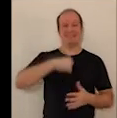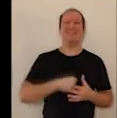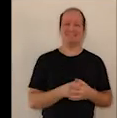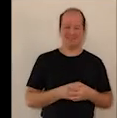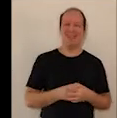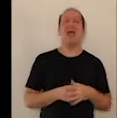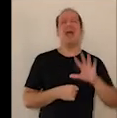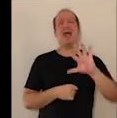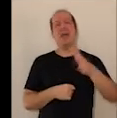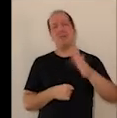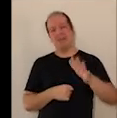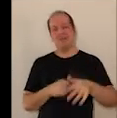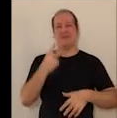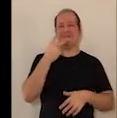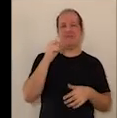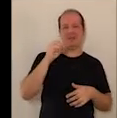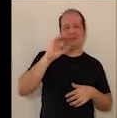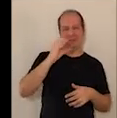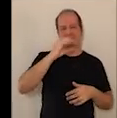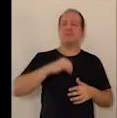pelo menos 20 sequins.